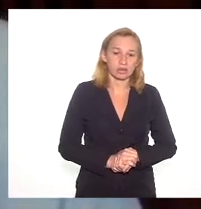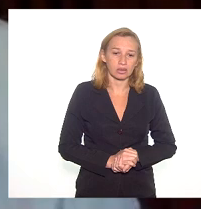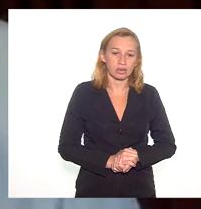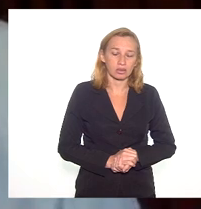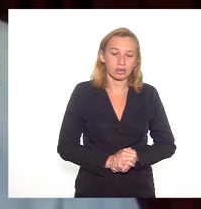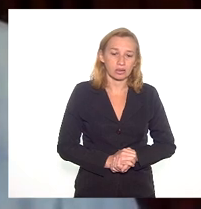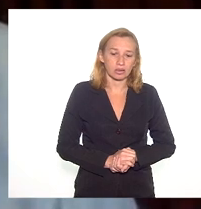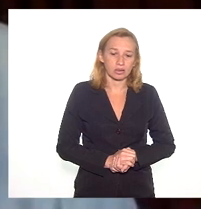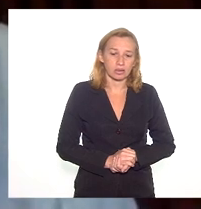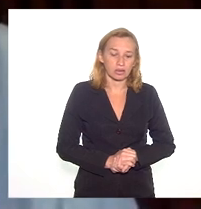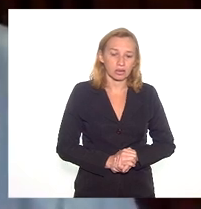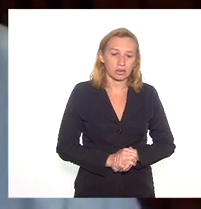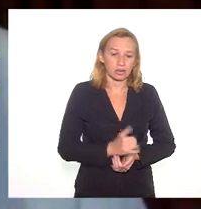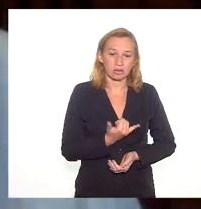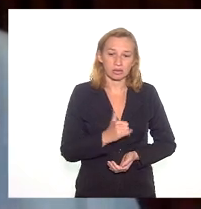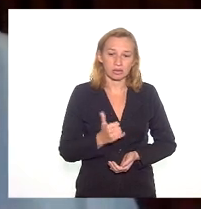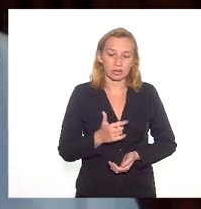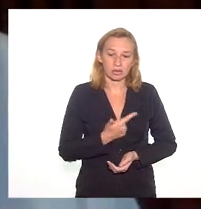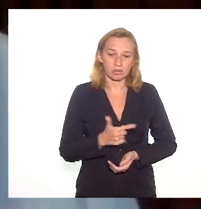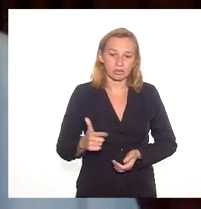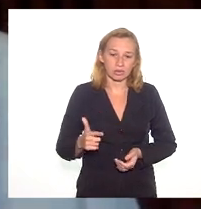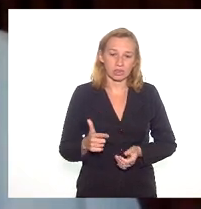O parecer pela injuridicidade.